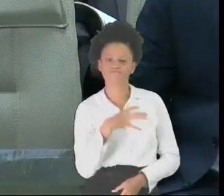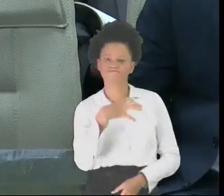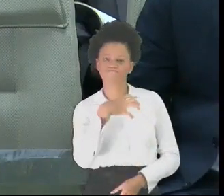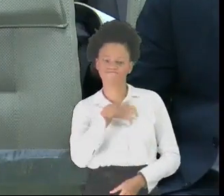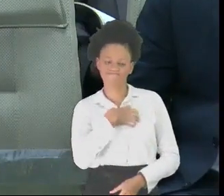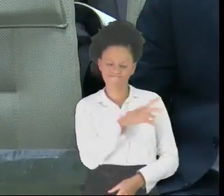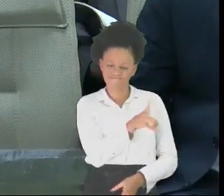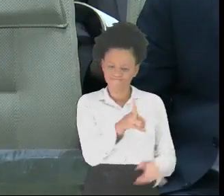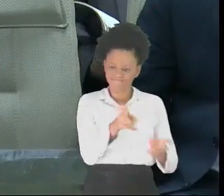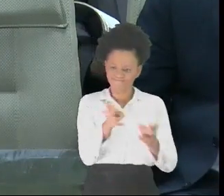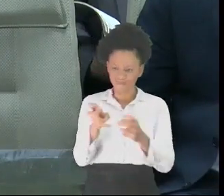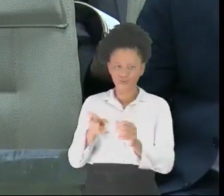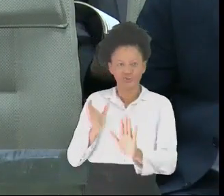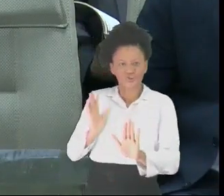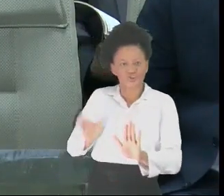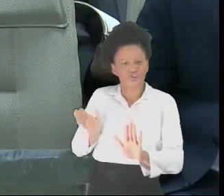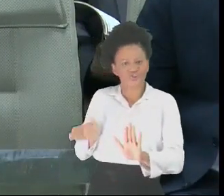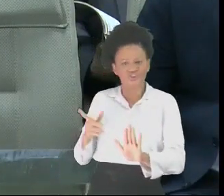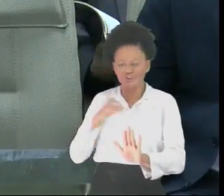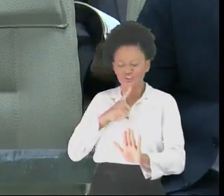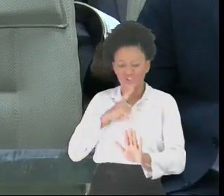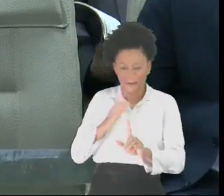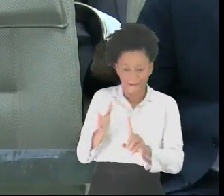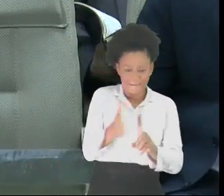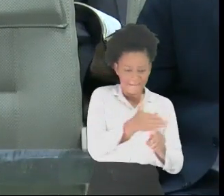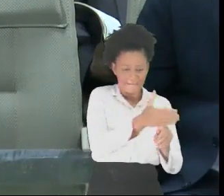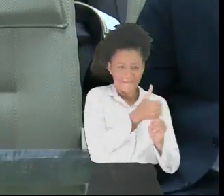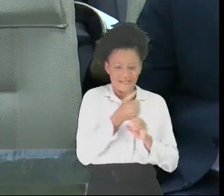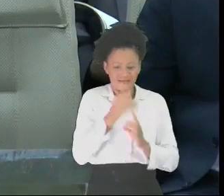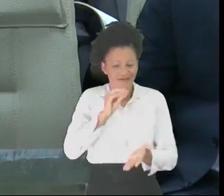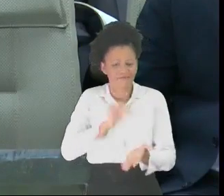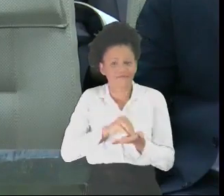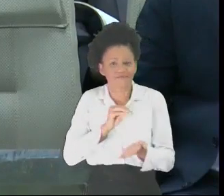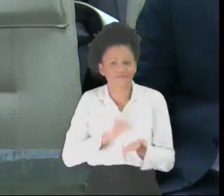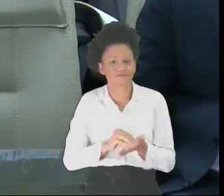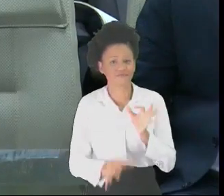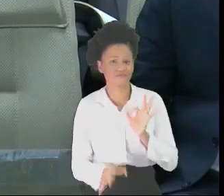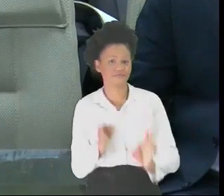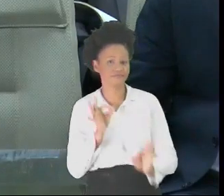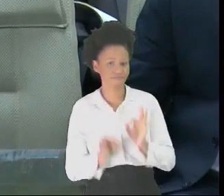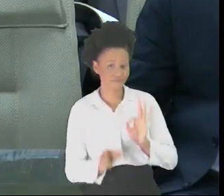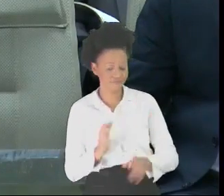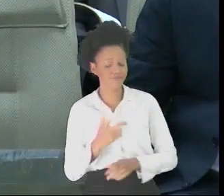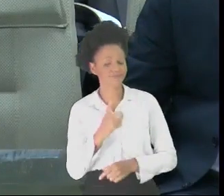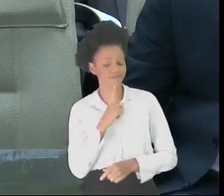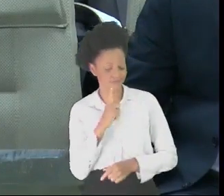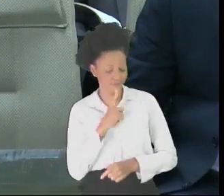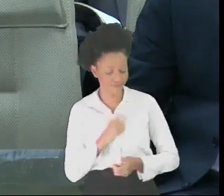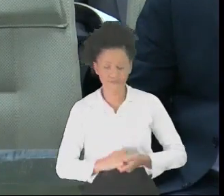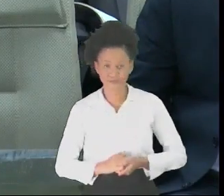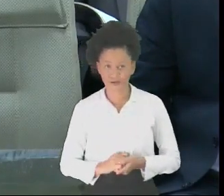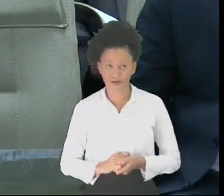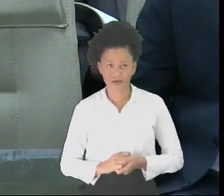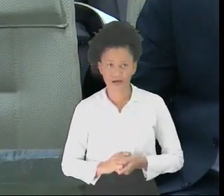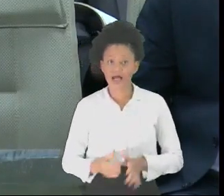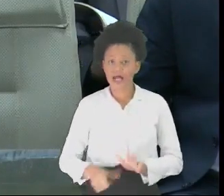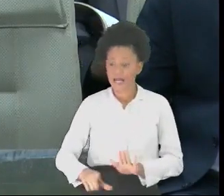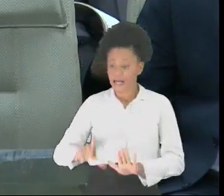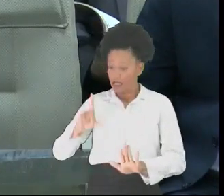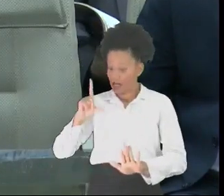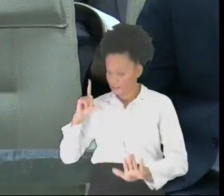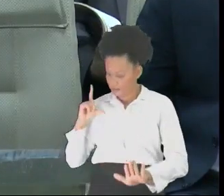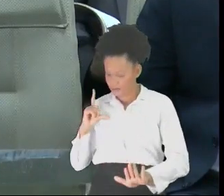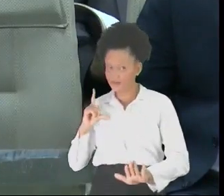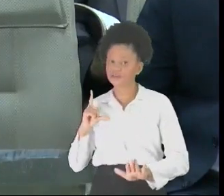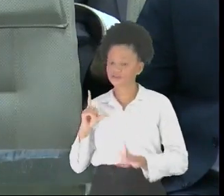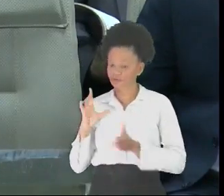operando. Já o mistério da injustiça opera. Mesmo antes da vinda do